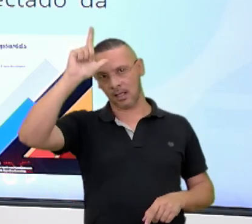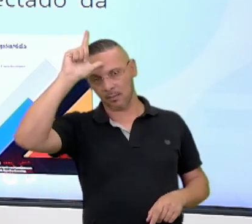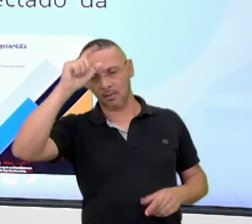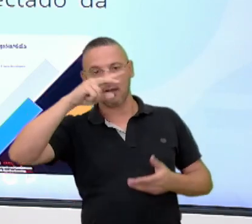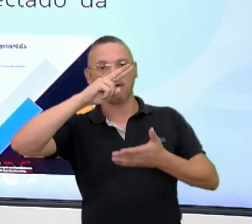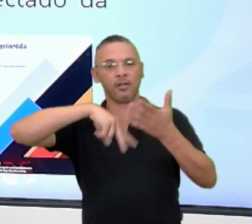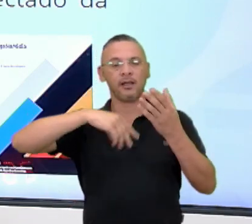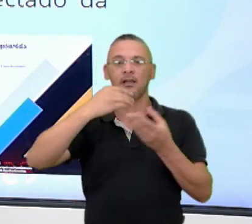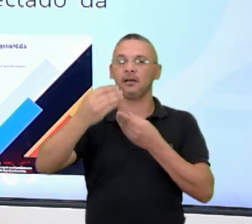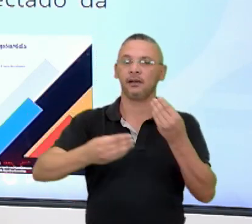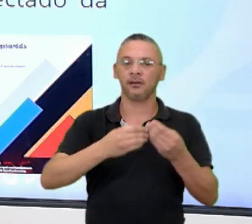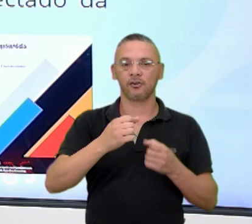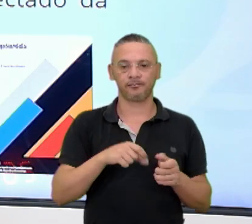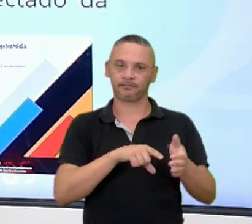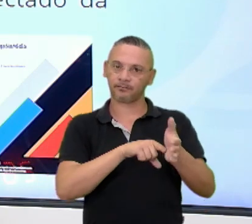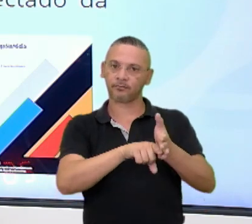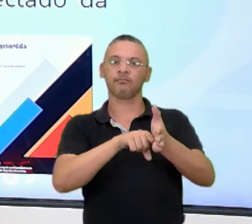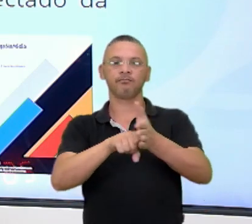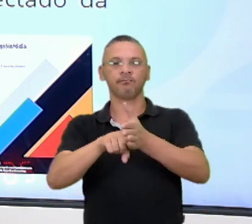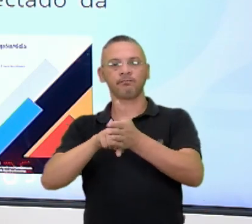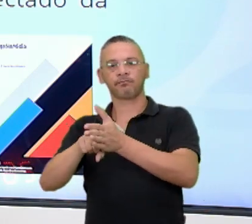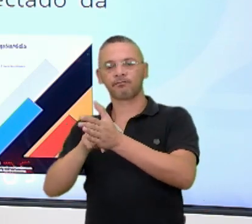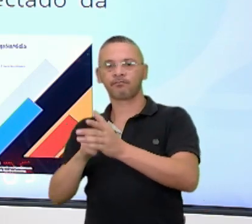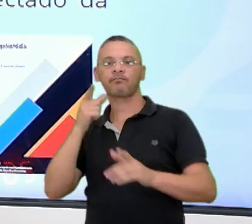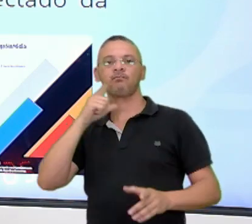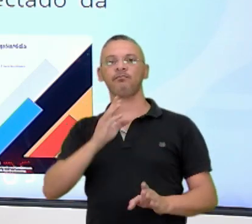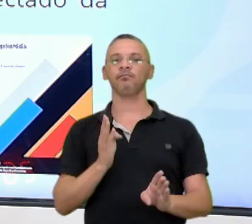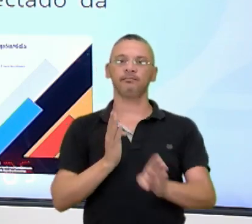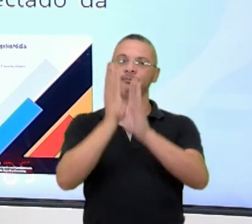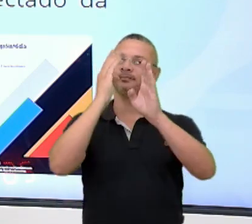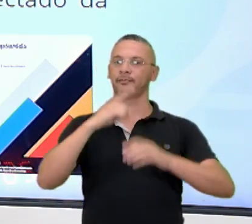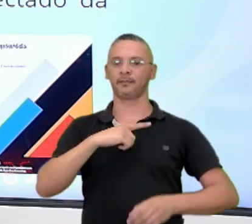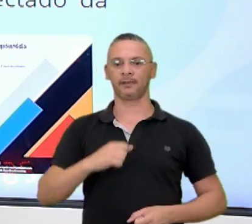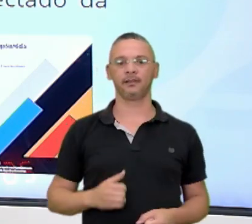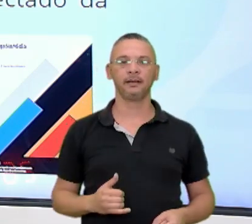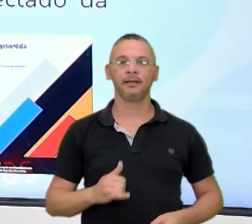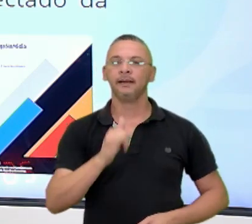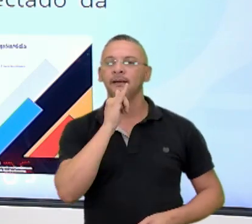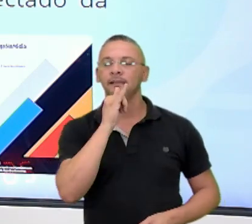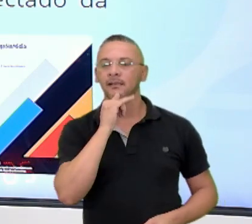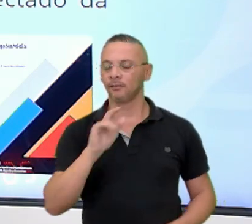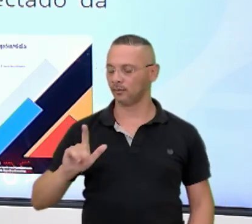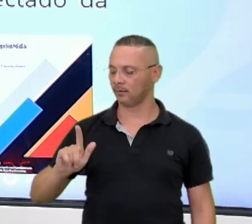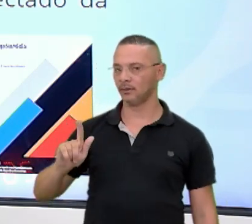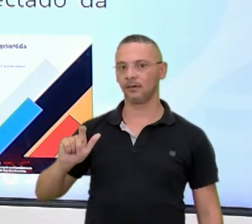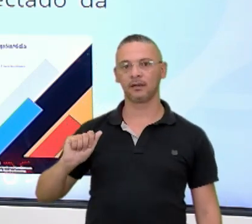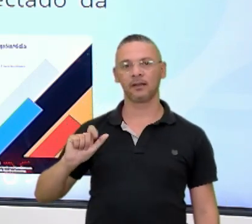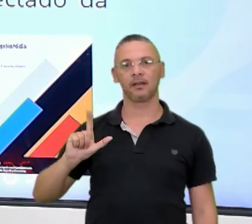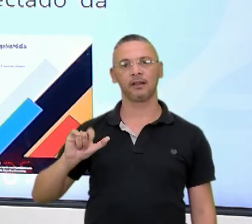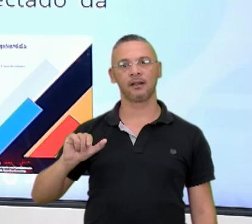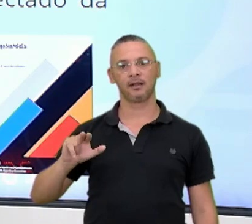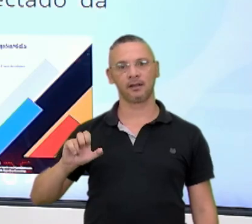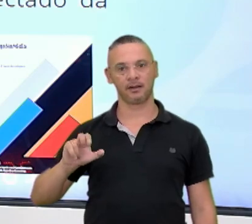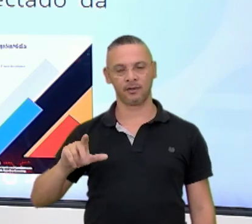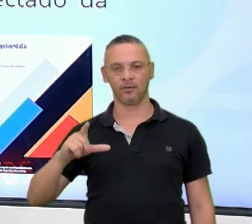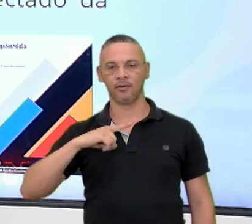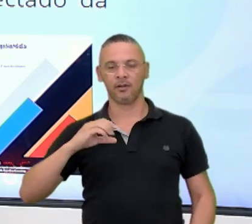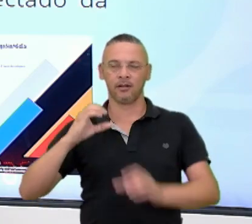Usa as ferramentas. Investigar é isso. Você usa o que você tem, certo? Por exemplo, Galileu tinha um